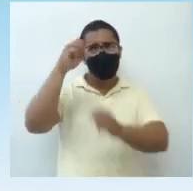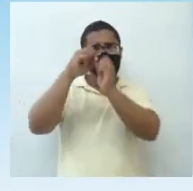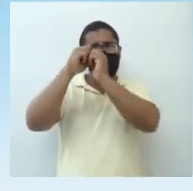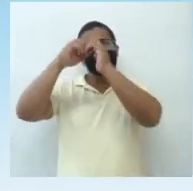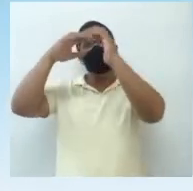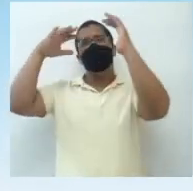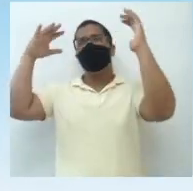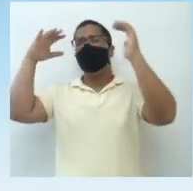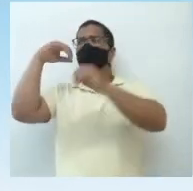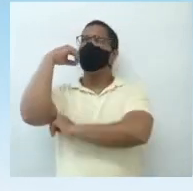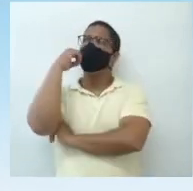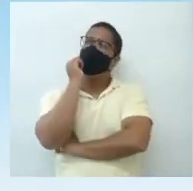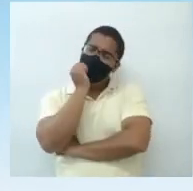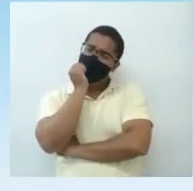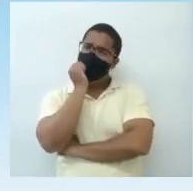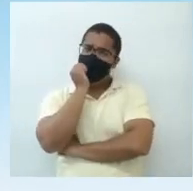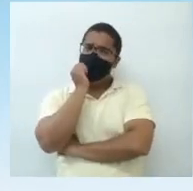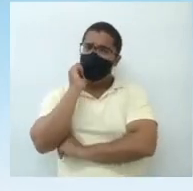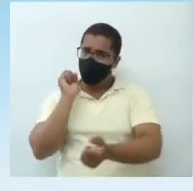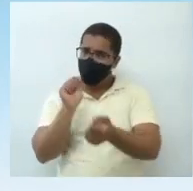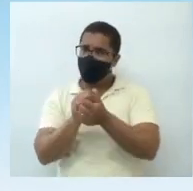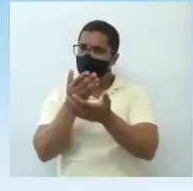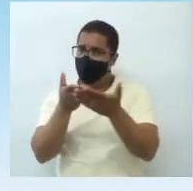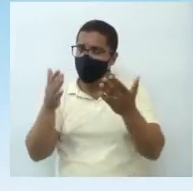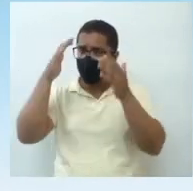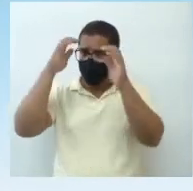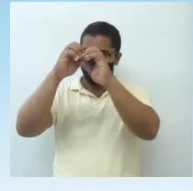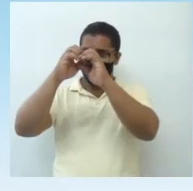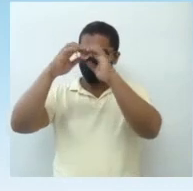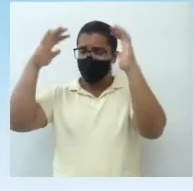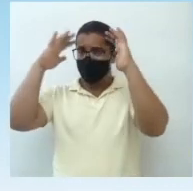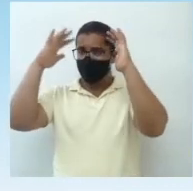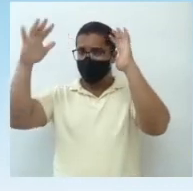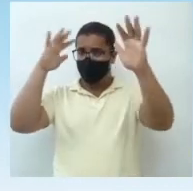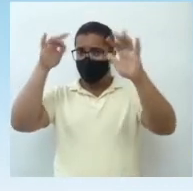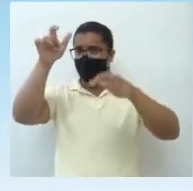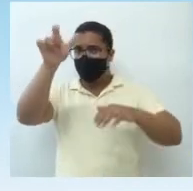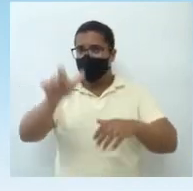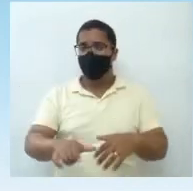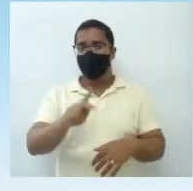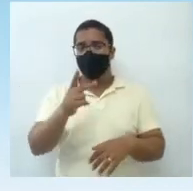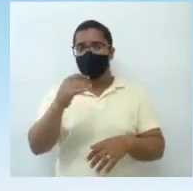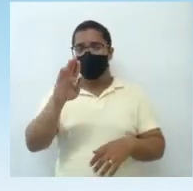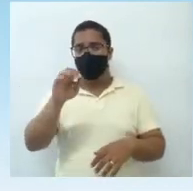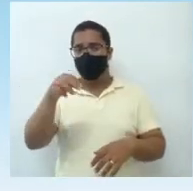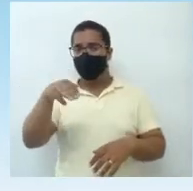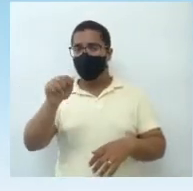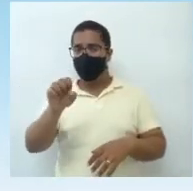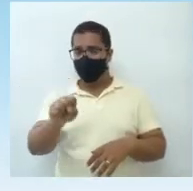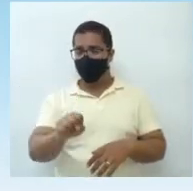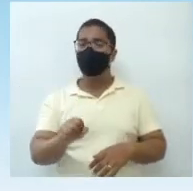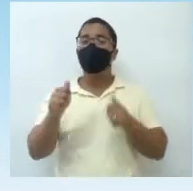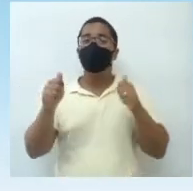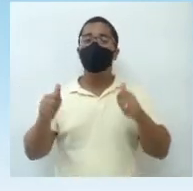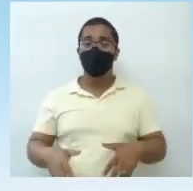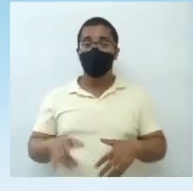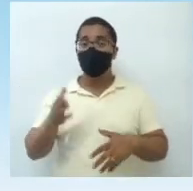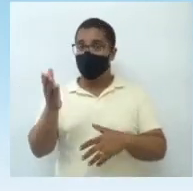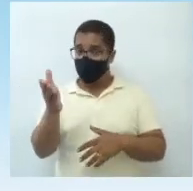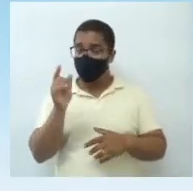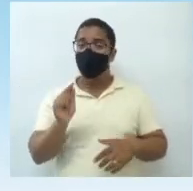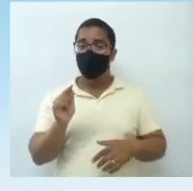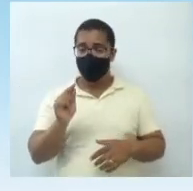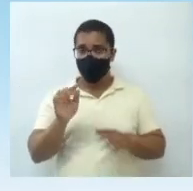uma reflexão Zinha com você nessa forma de pensar Desse nosso amigo desse nosso filósofo Vamos pensar o seguinte